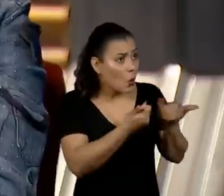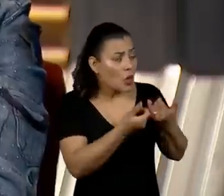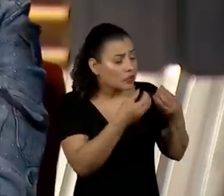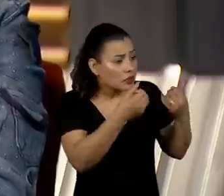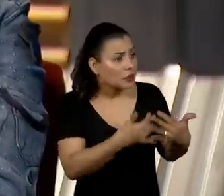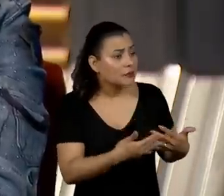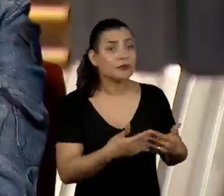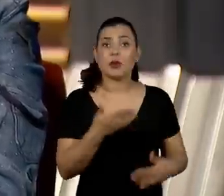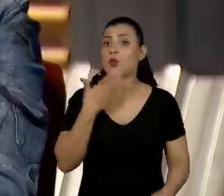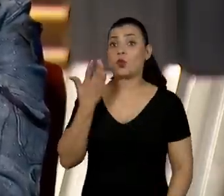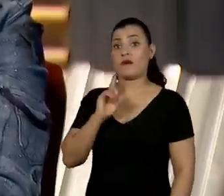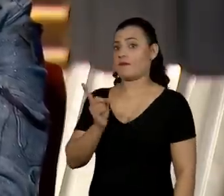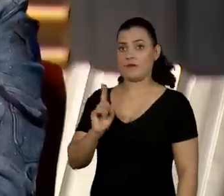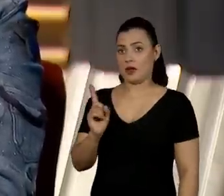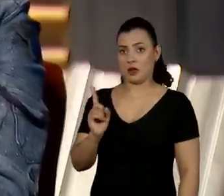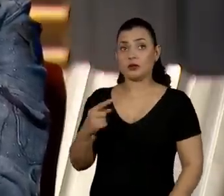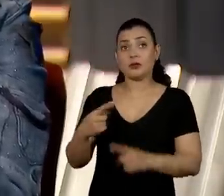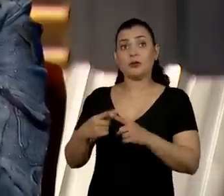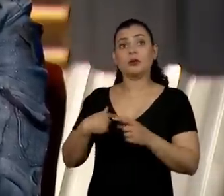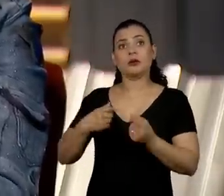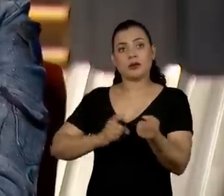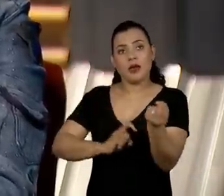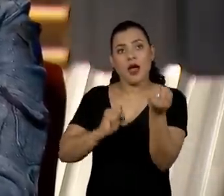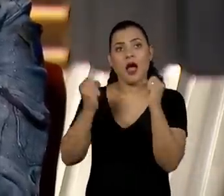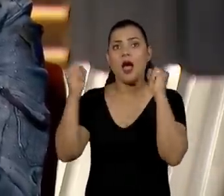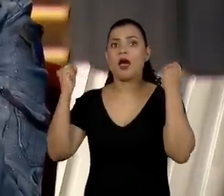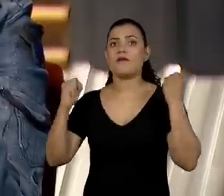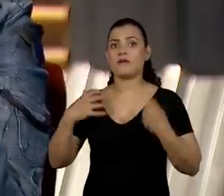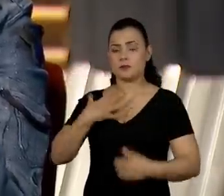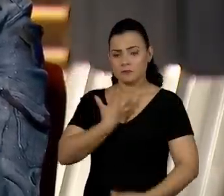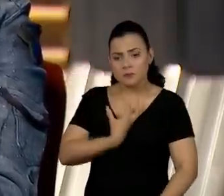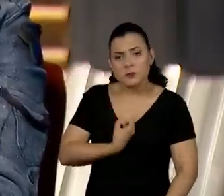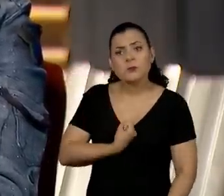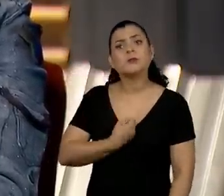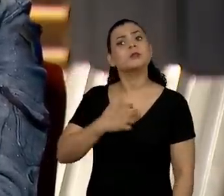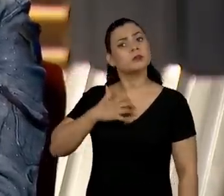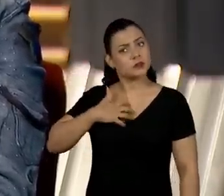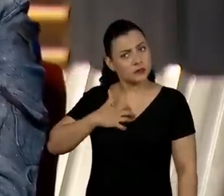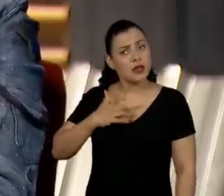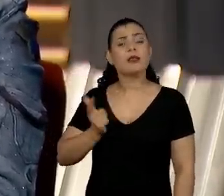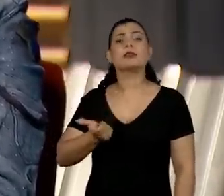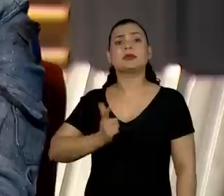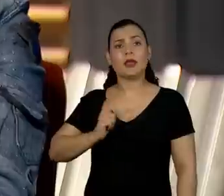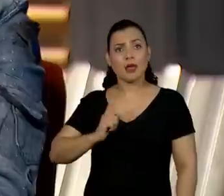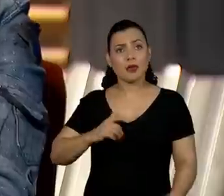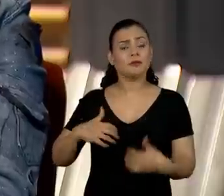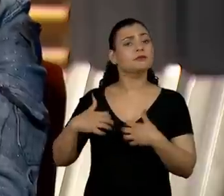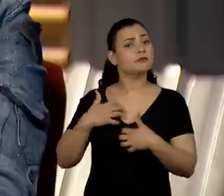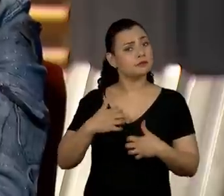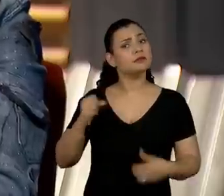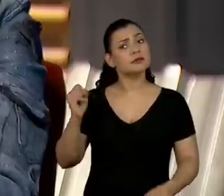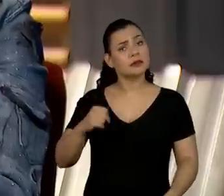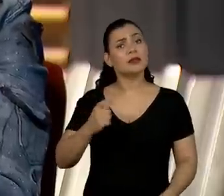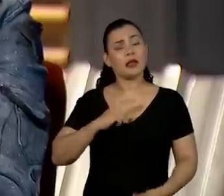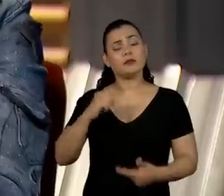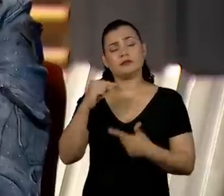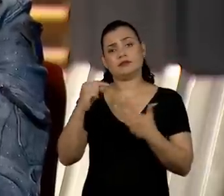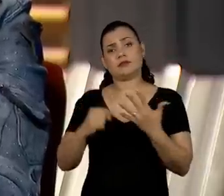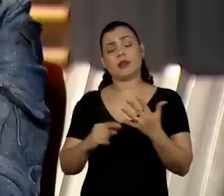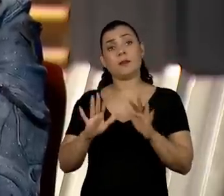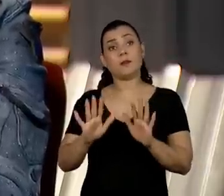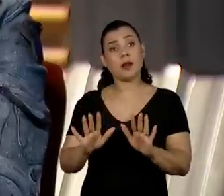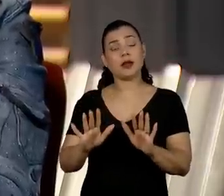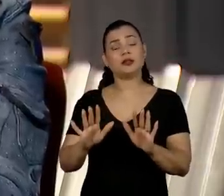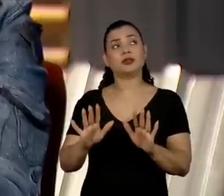é não é fácil porque você sente raiva Você sente rancor você sente mal-estar mas quando